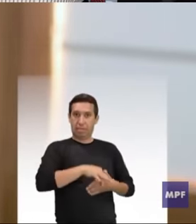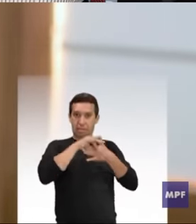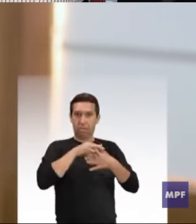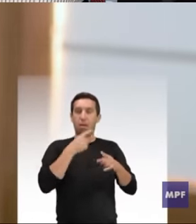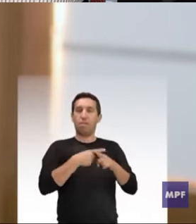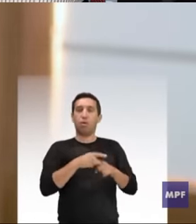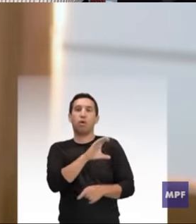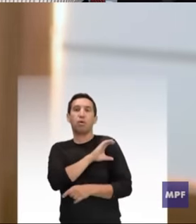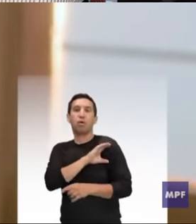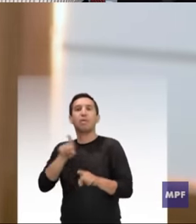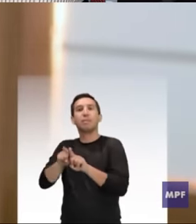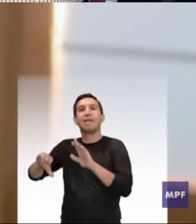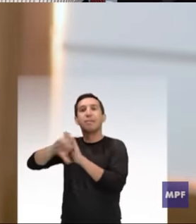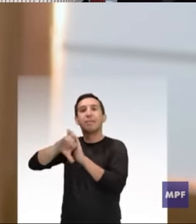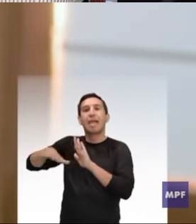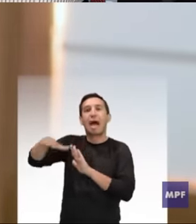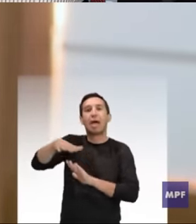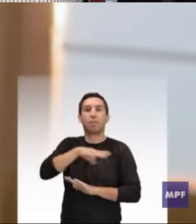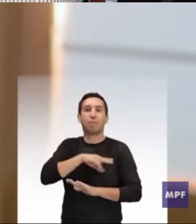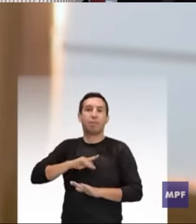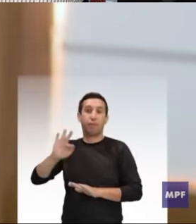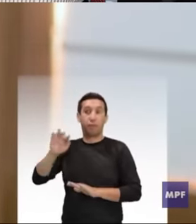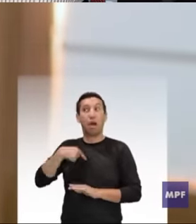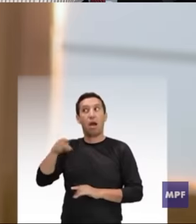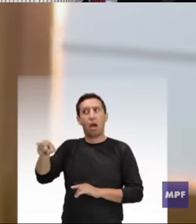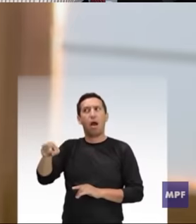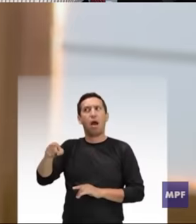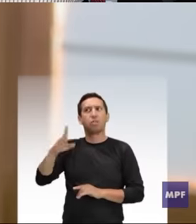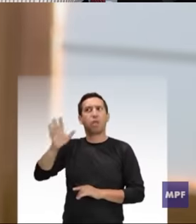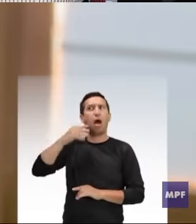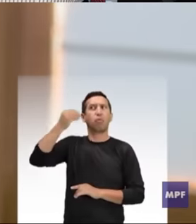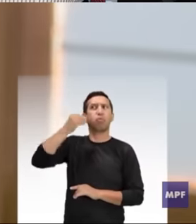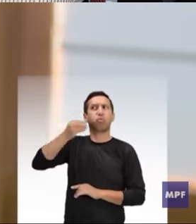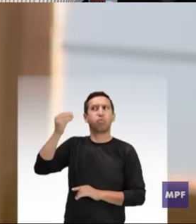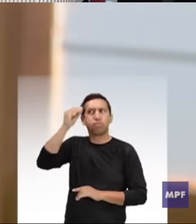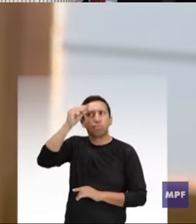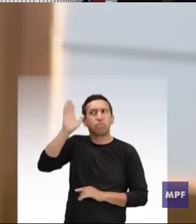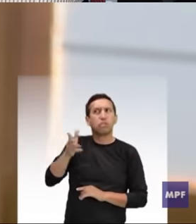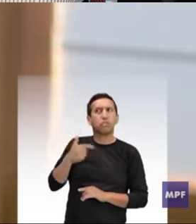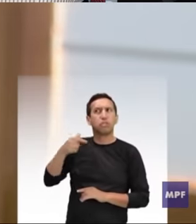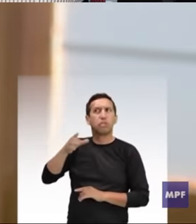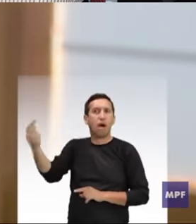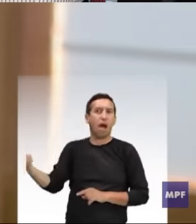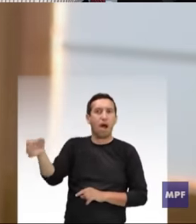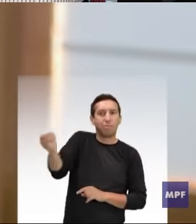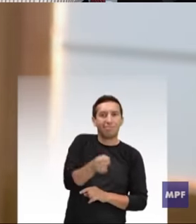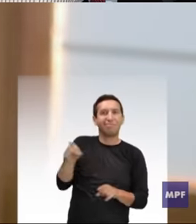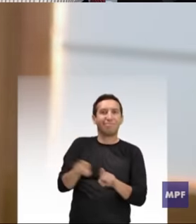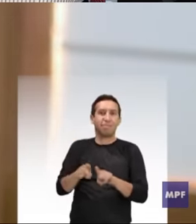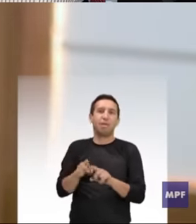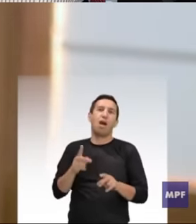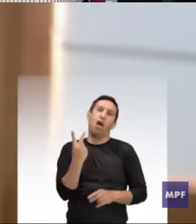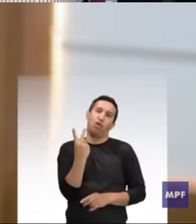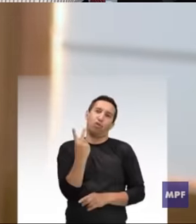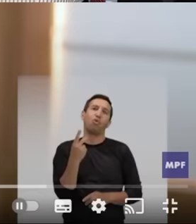em razão de eu seu coordenador criminal do Ministério Público Federal entendeu que eu teria melhor aptidão para tratar desse tema e investigar